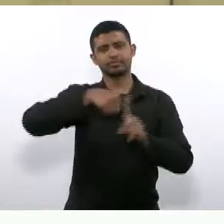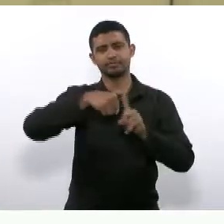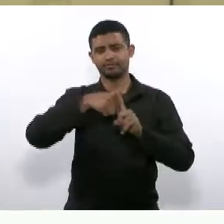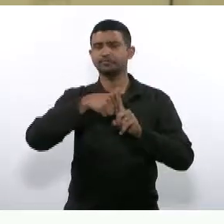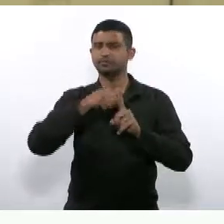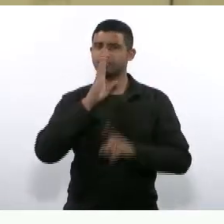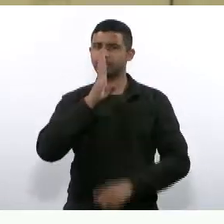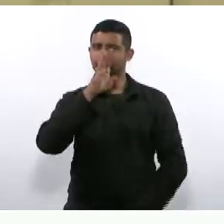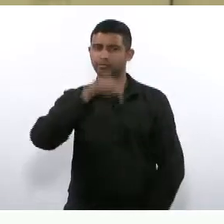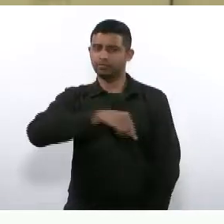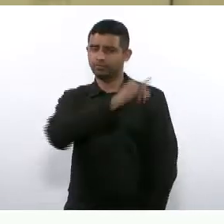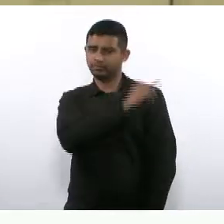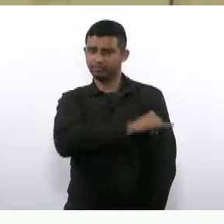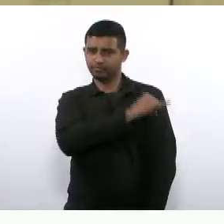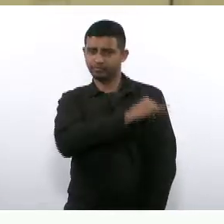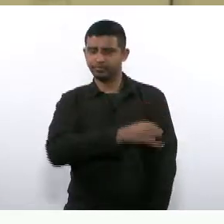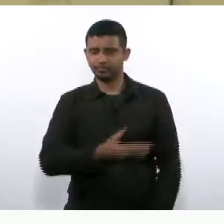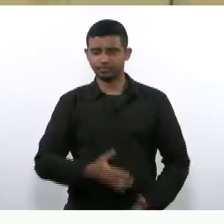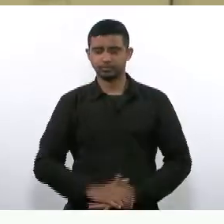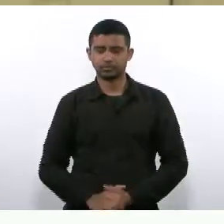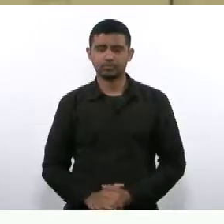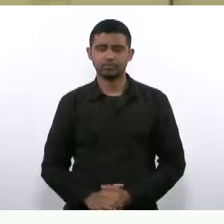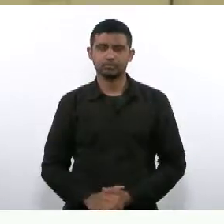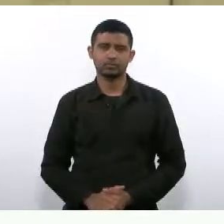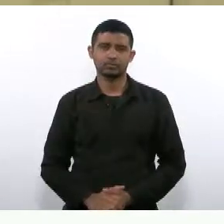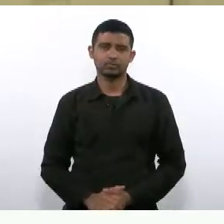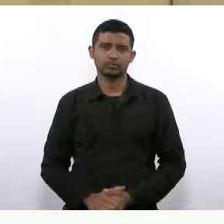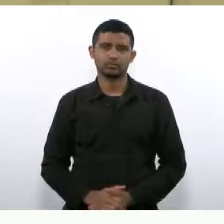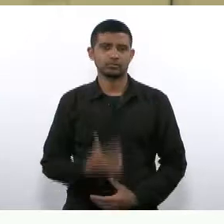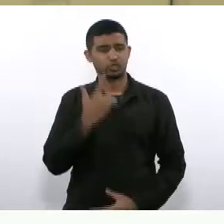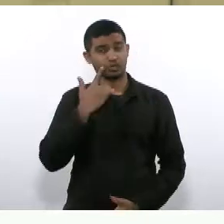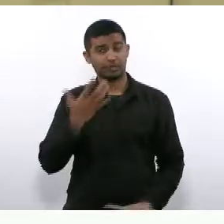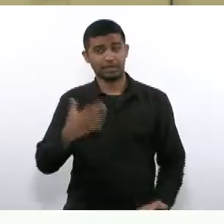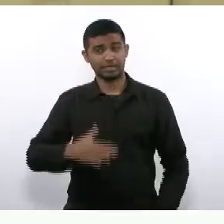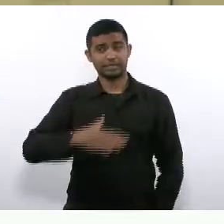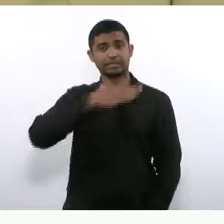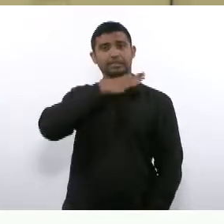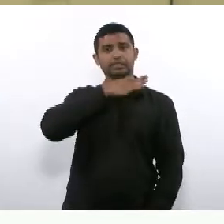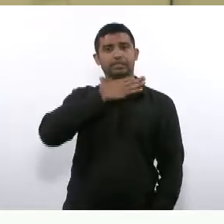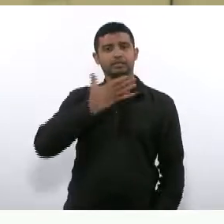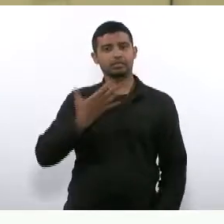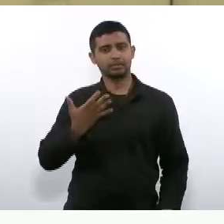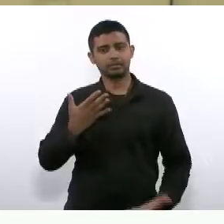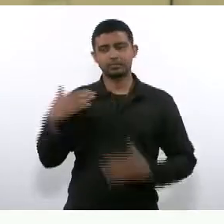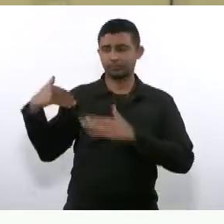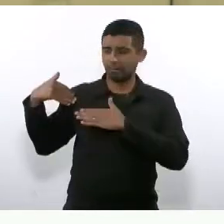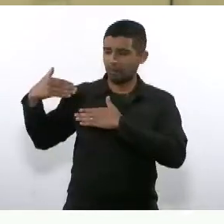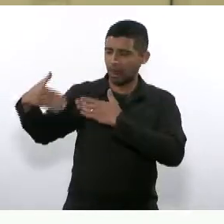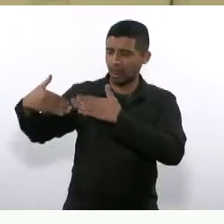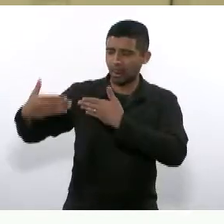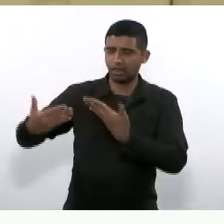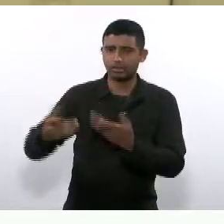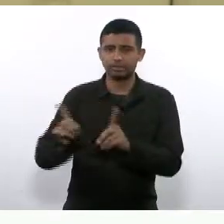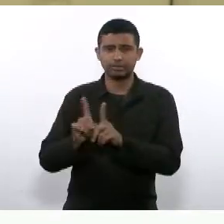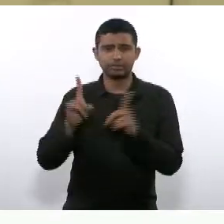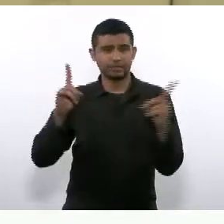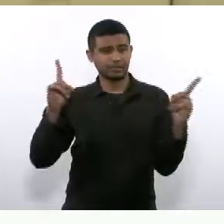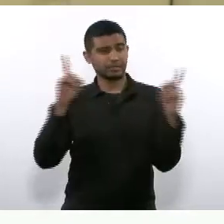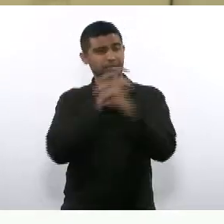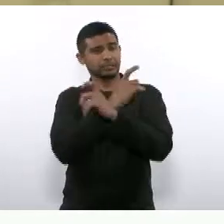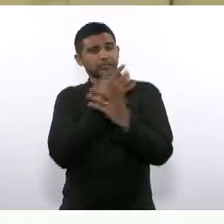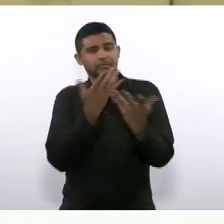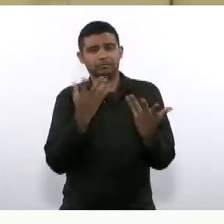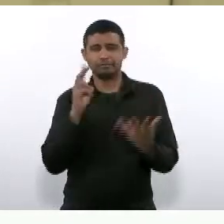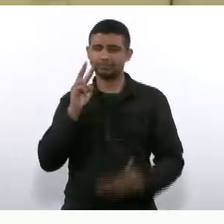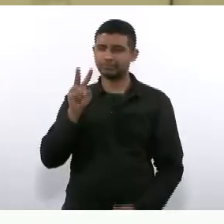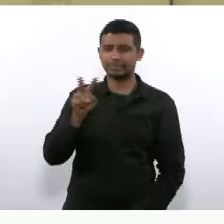no Estado do Rio de Janeiro. Eu acho que essa crise que a gente passa, essa dificuldade toda que a